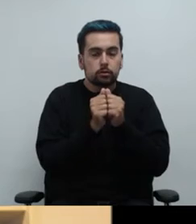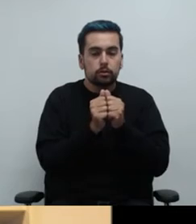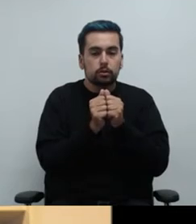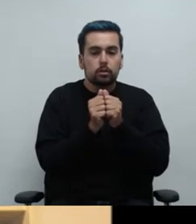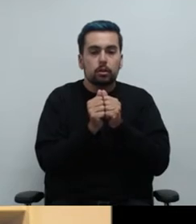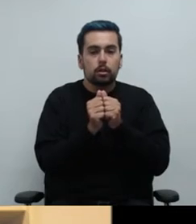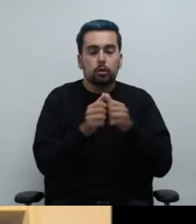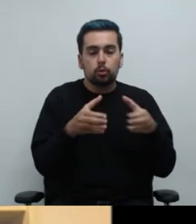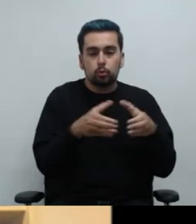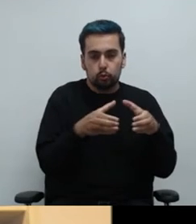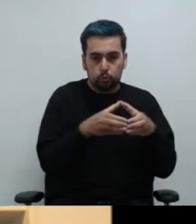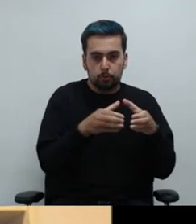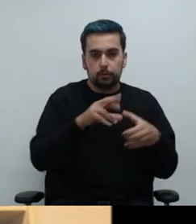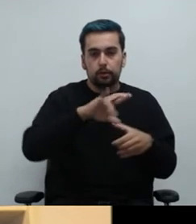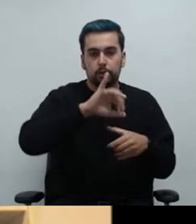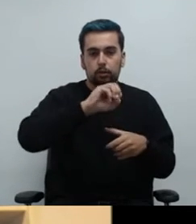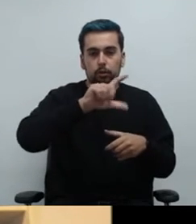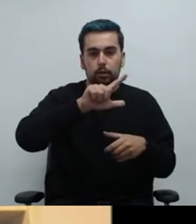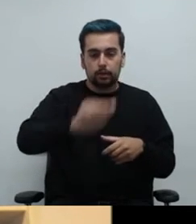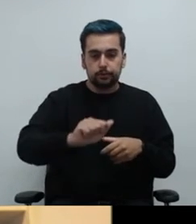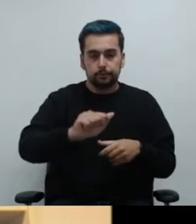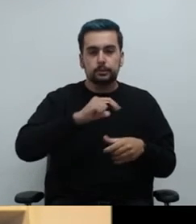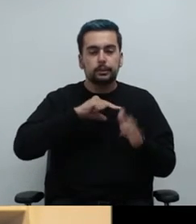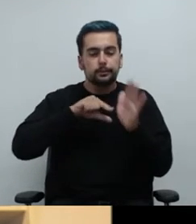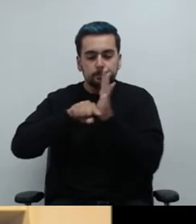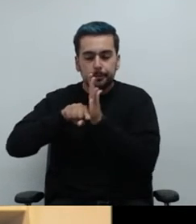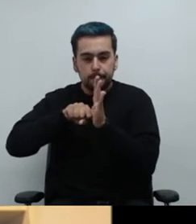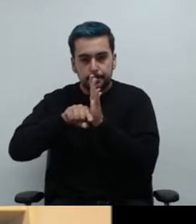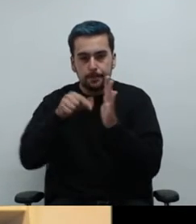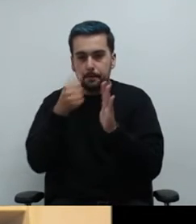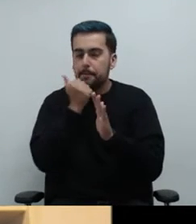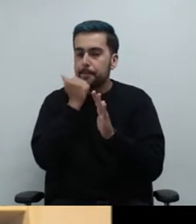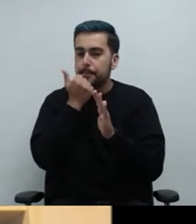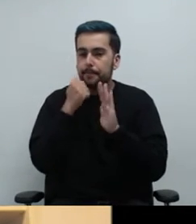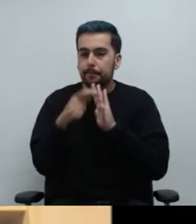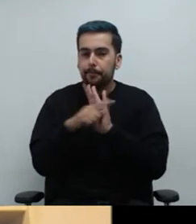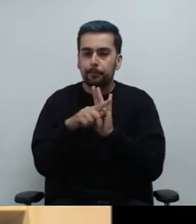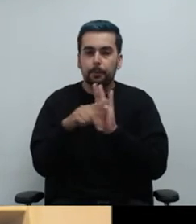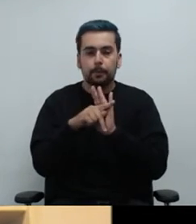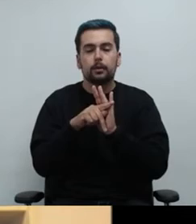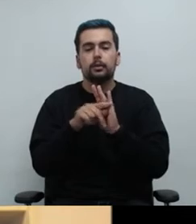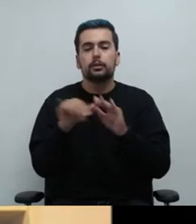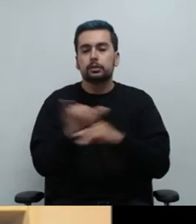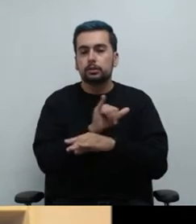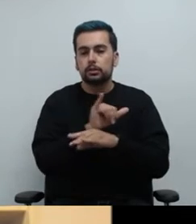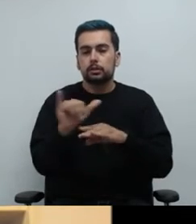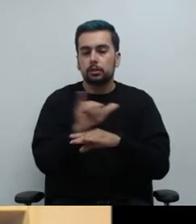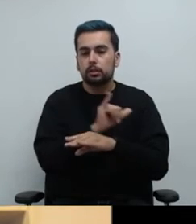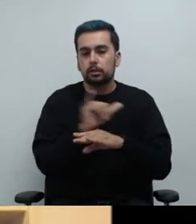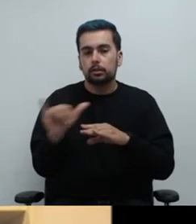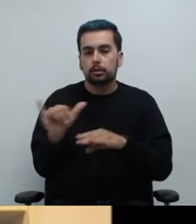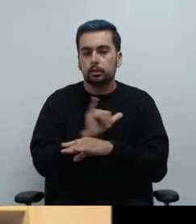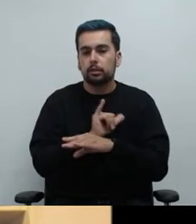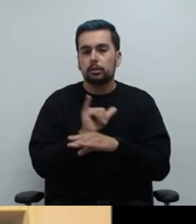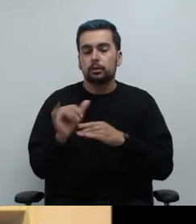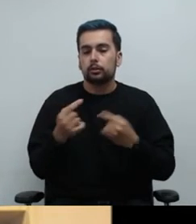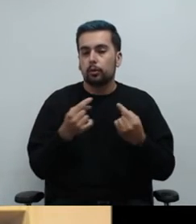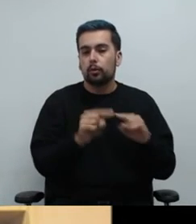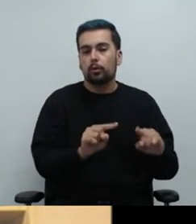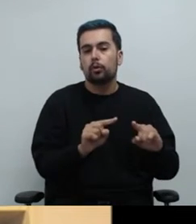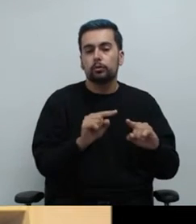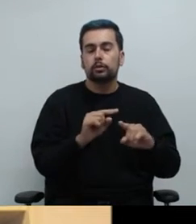ONG Crioula, realizou a pesquisa Dinâmicas de Reprodução e Enfrentamento ao